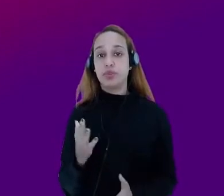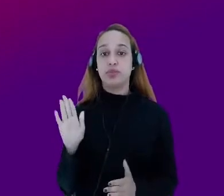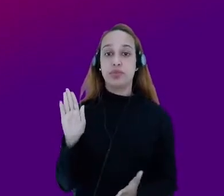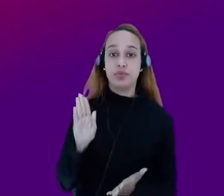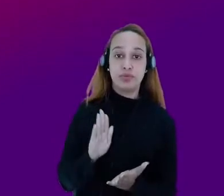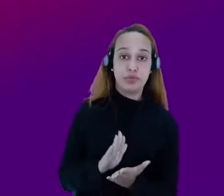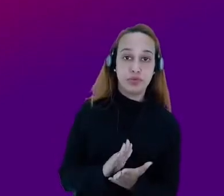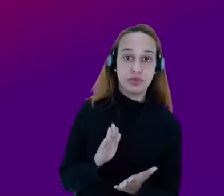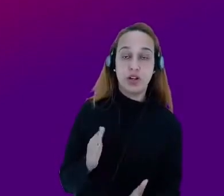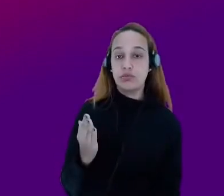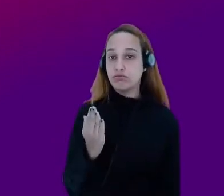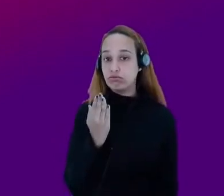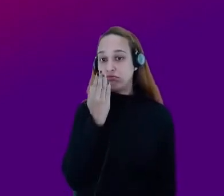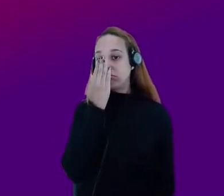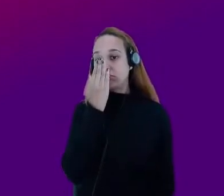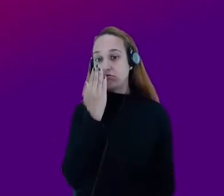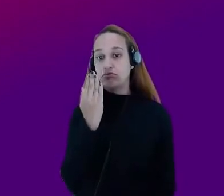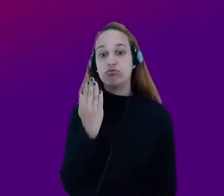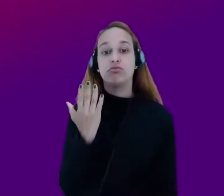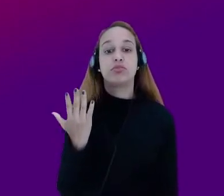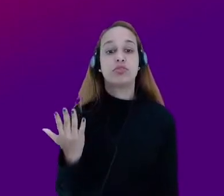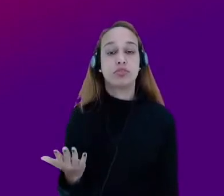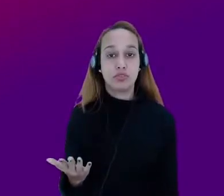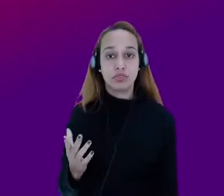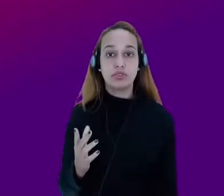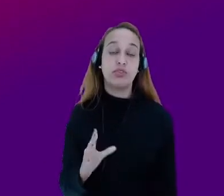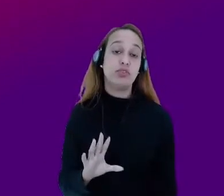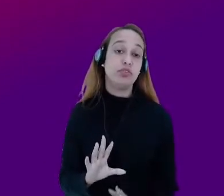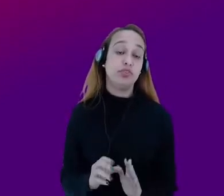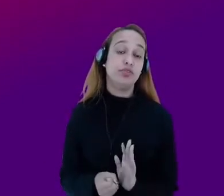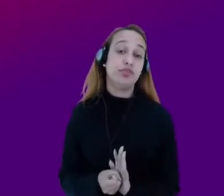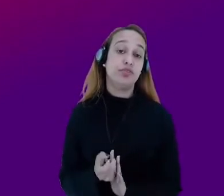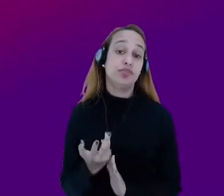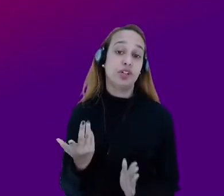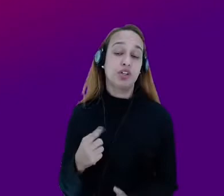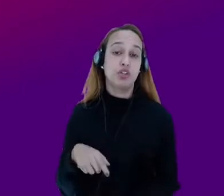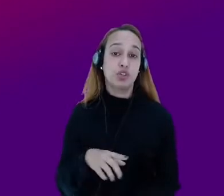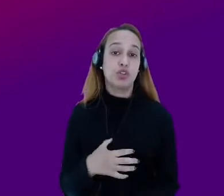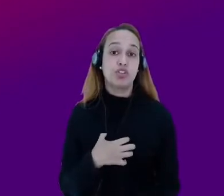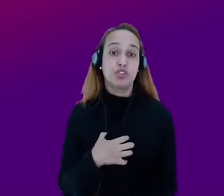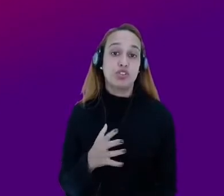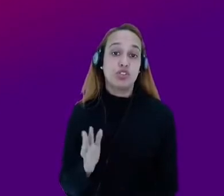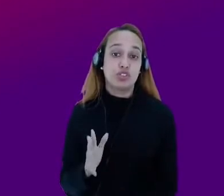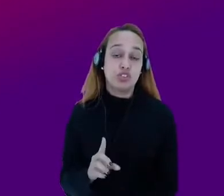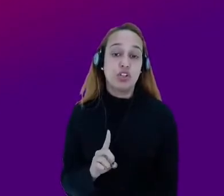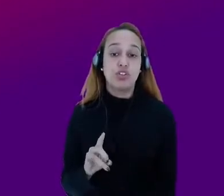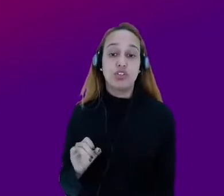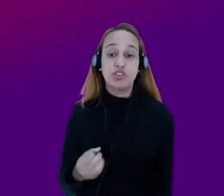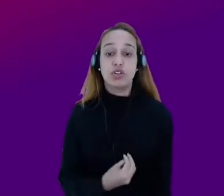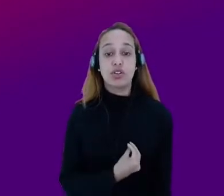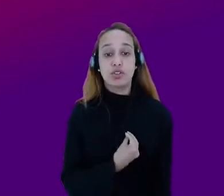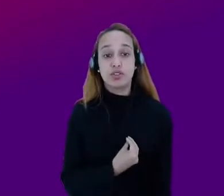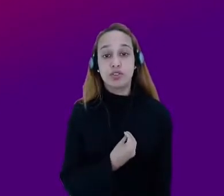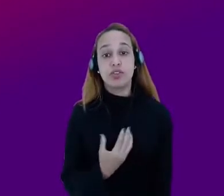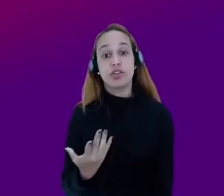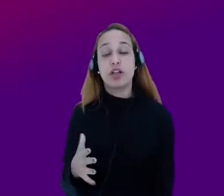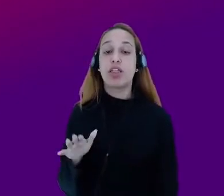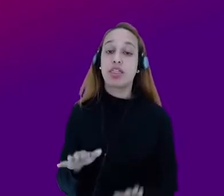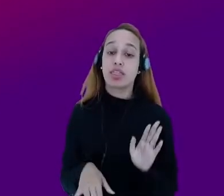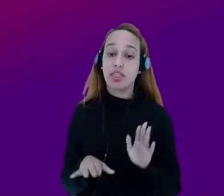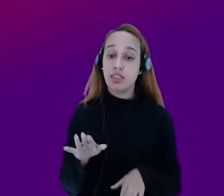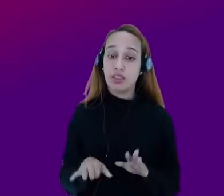reconhecimento facial, smartwatches, QR codes. Então, a gente já deve ter sentido isso no nosso dia a dia, né? A gente talvez não tenha tido